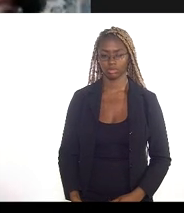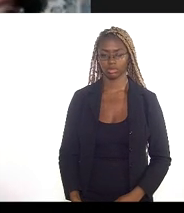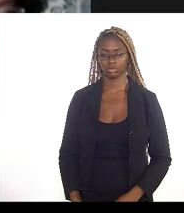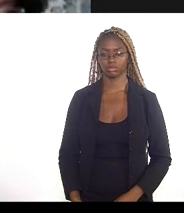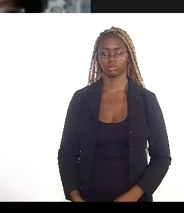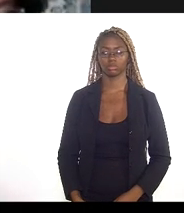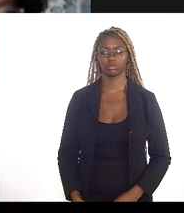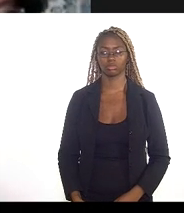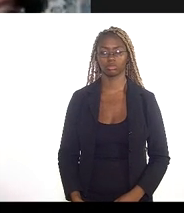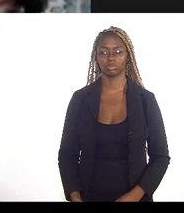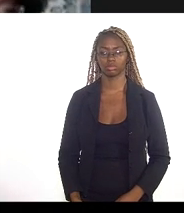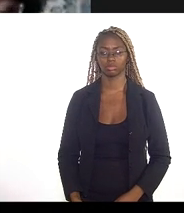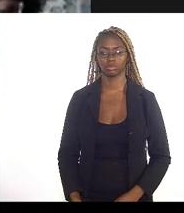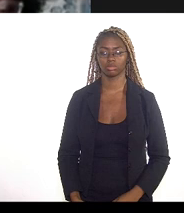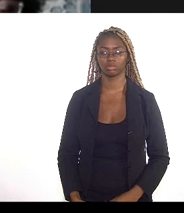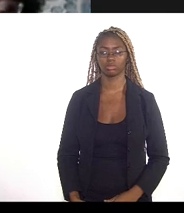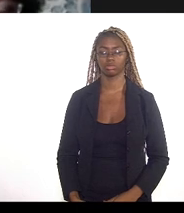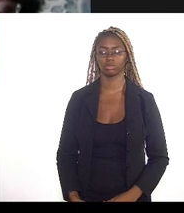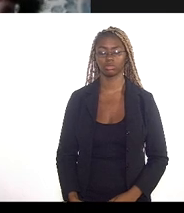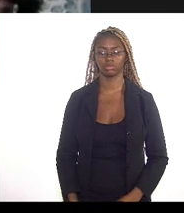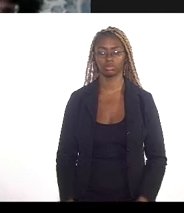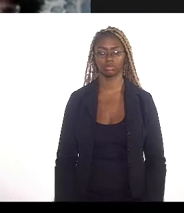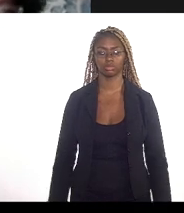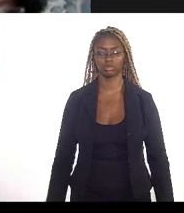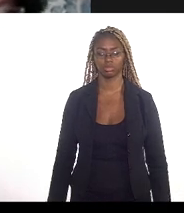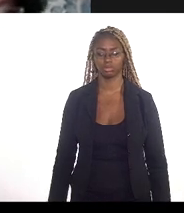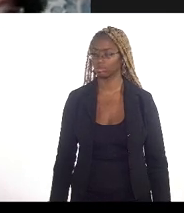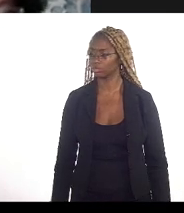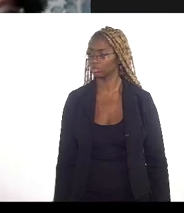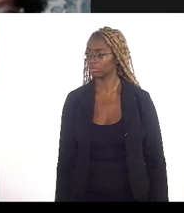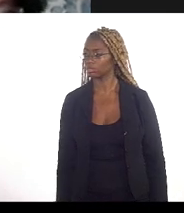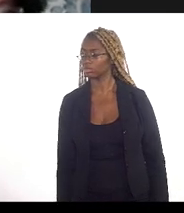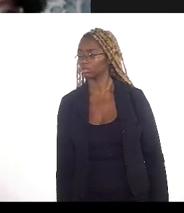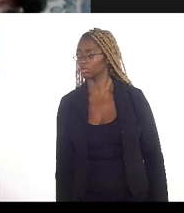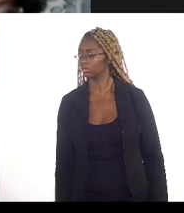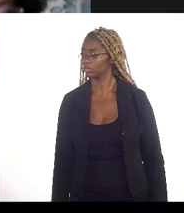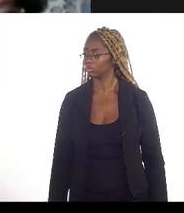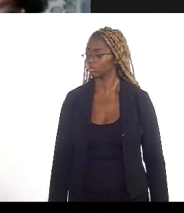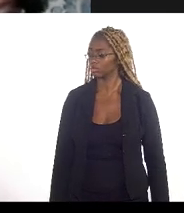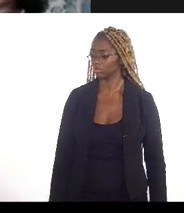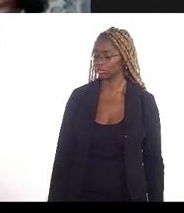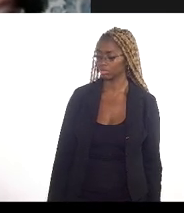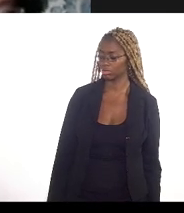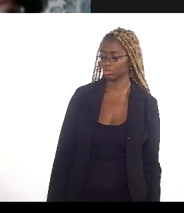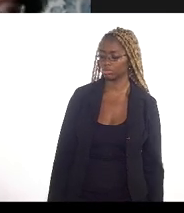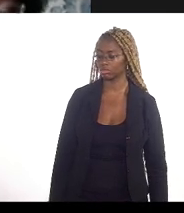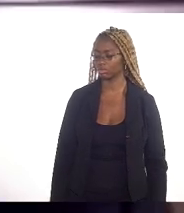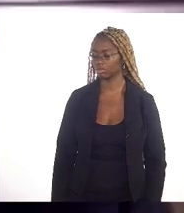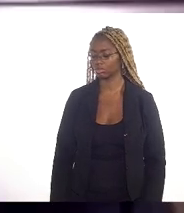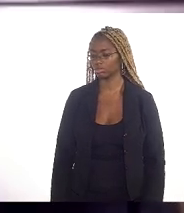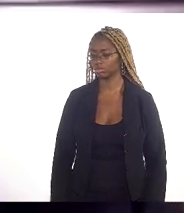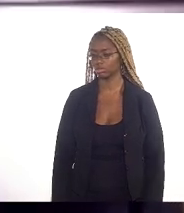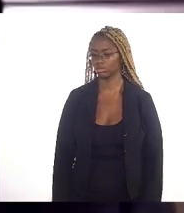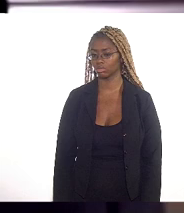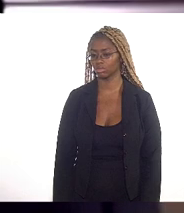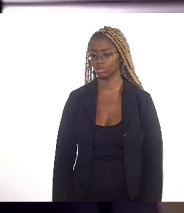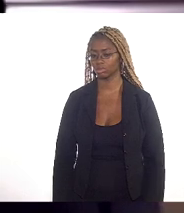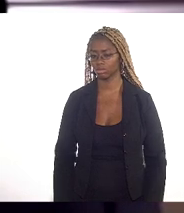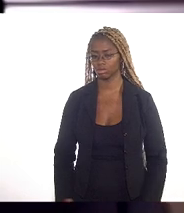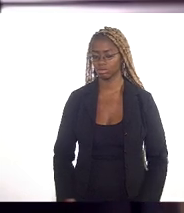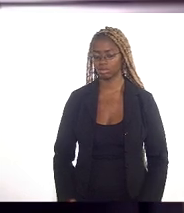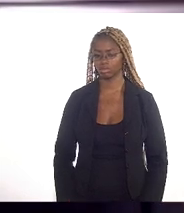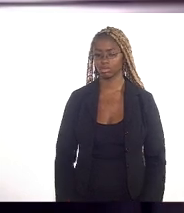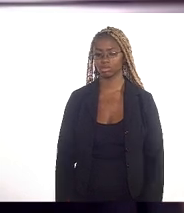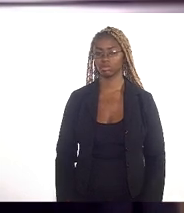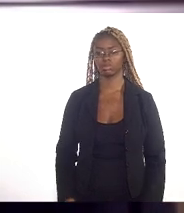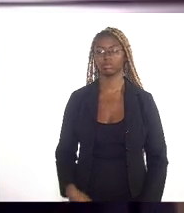Deputado pela Comissão de Assuntos Municipais e Desenvolvimento